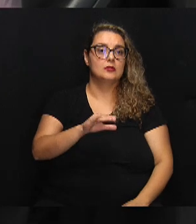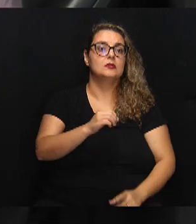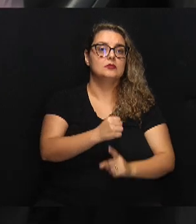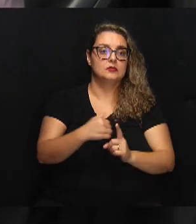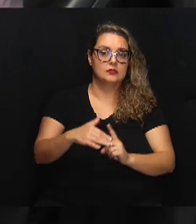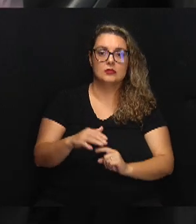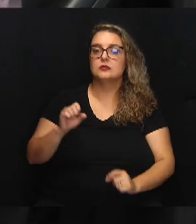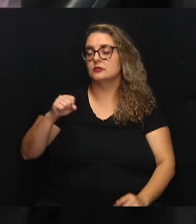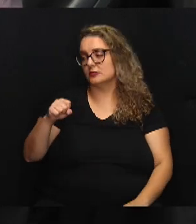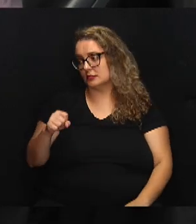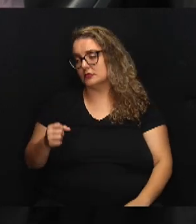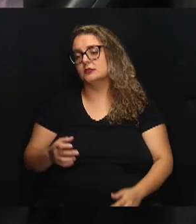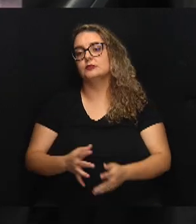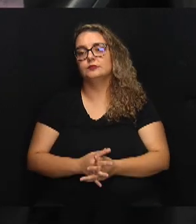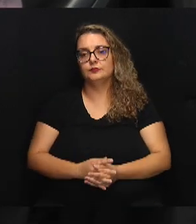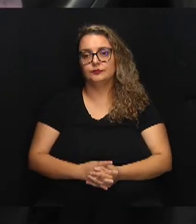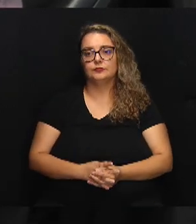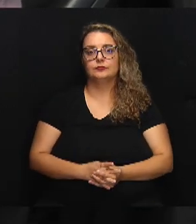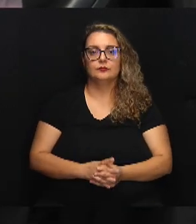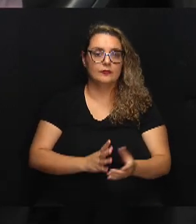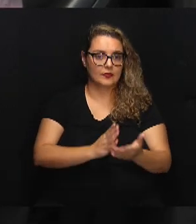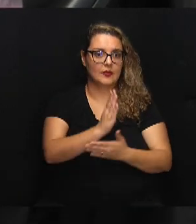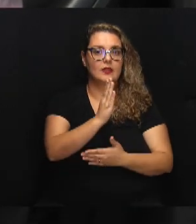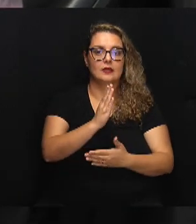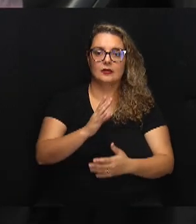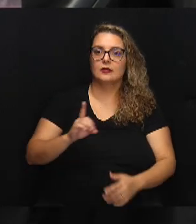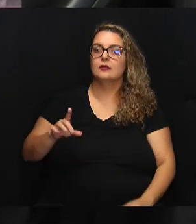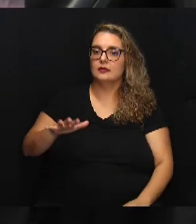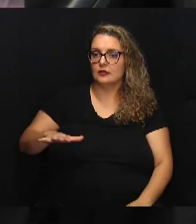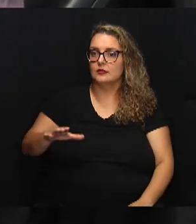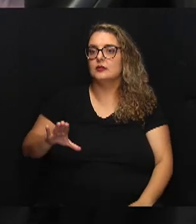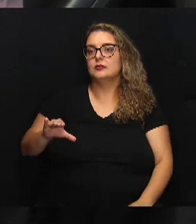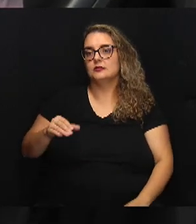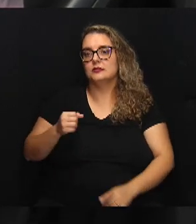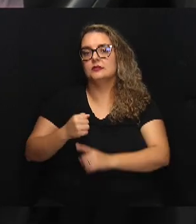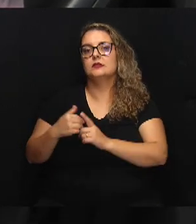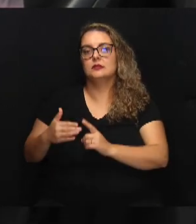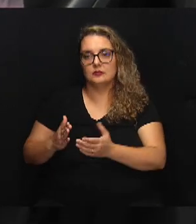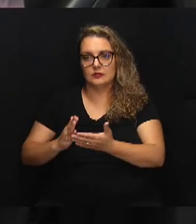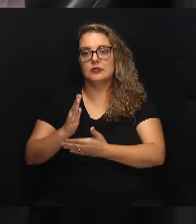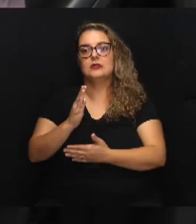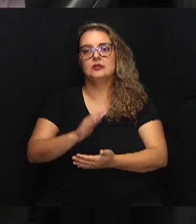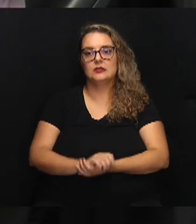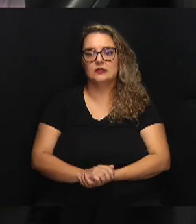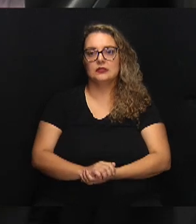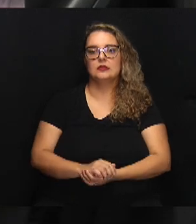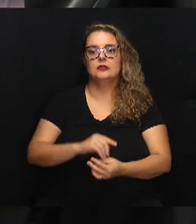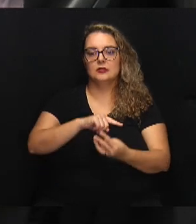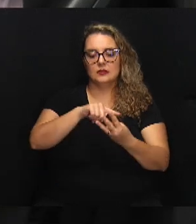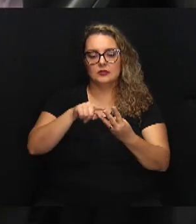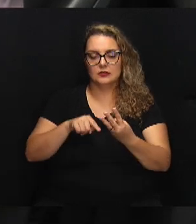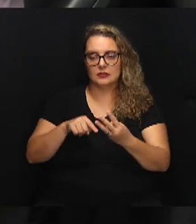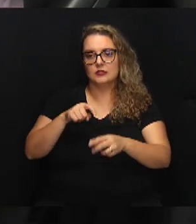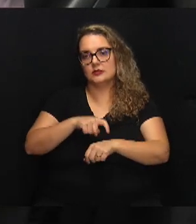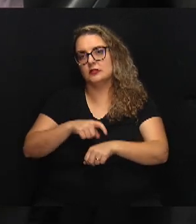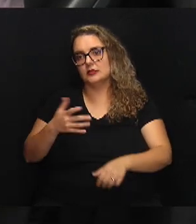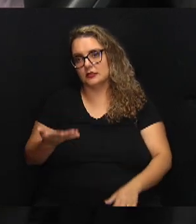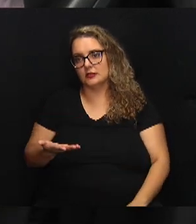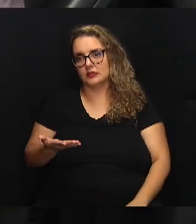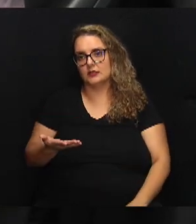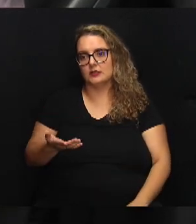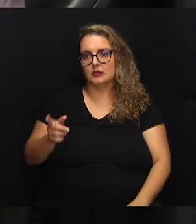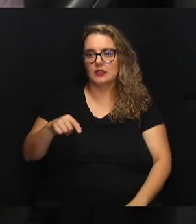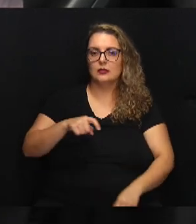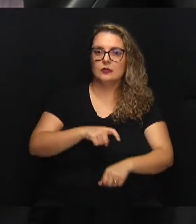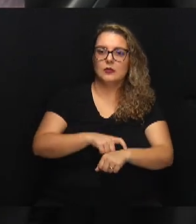ciências sociais. Sim. E passa. No departamento da ciência política. E passei. Fomos 3 naquele momento. Né? Ainda era uma